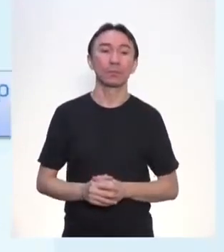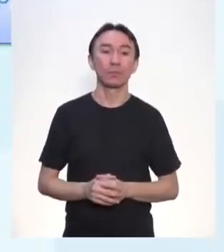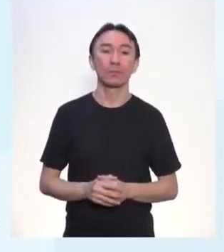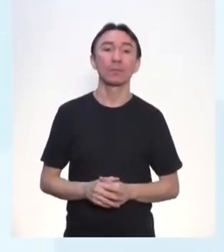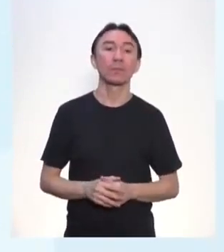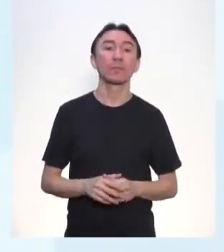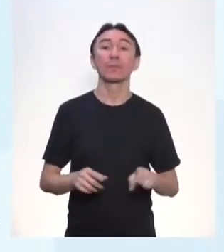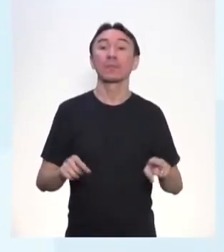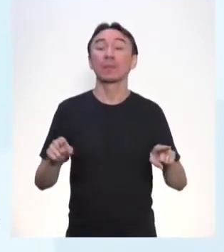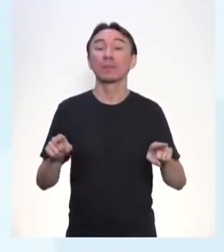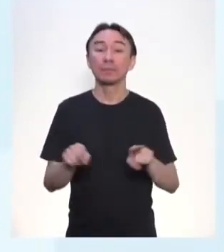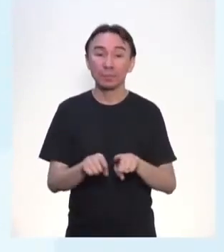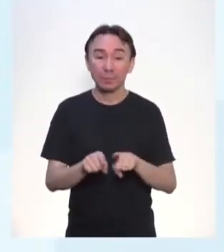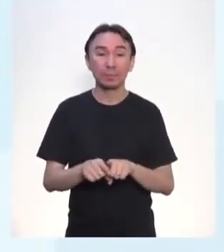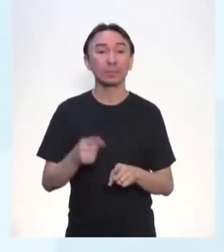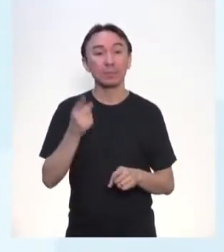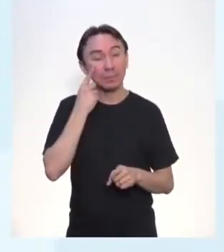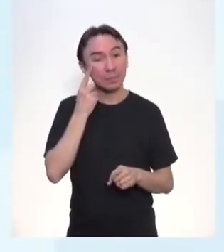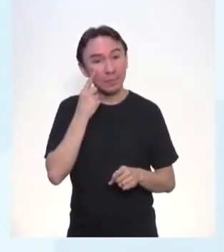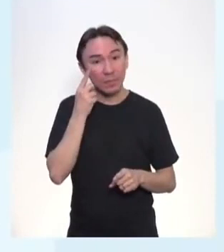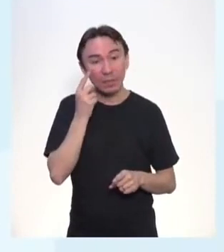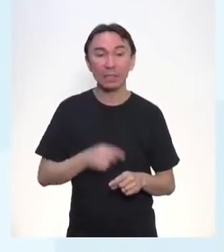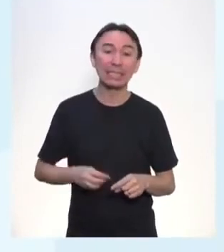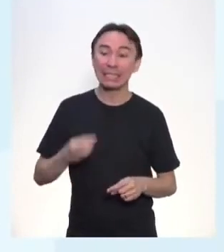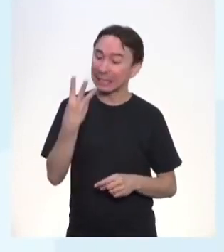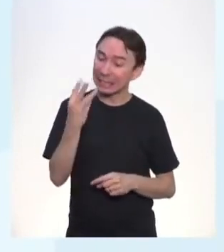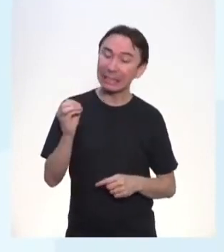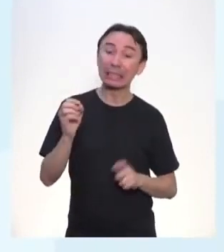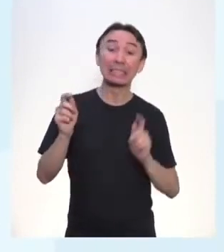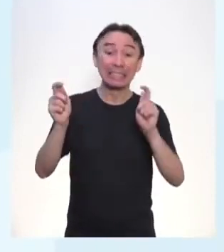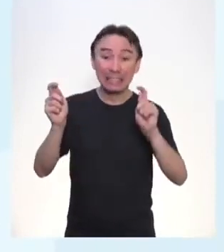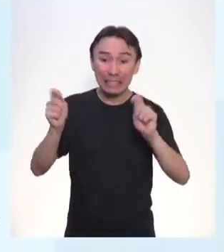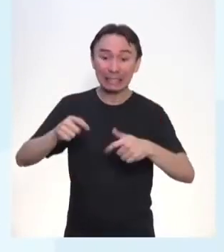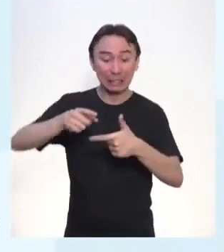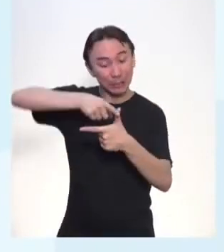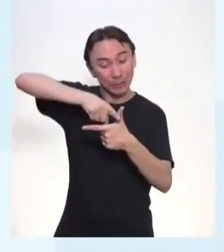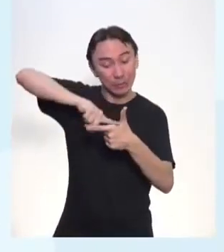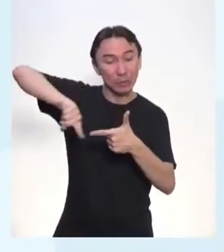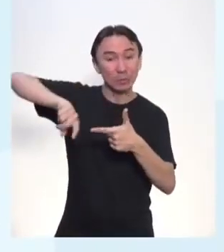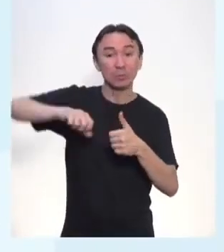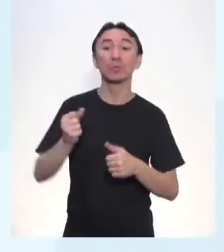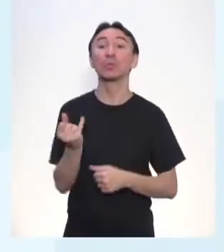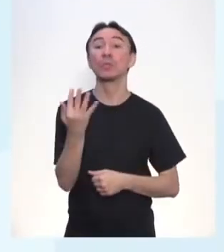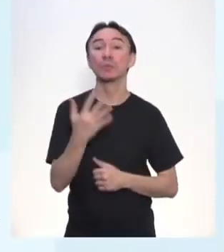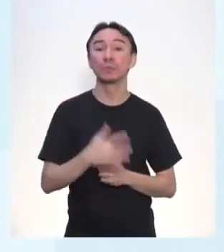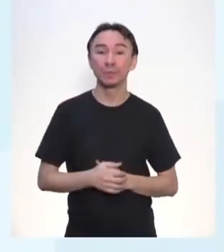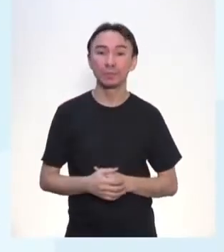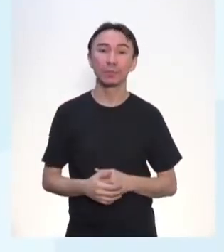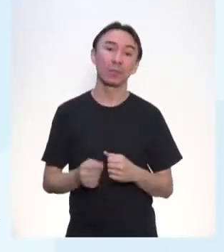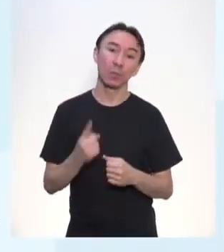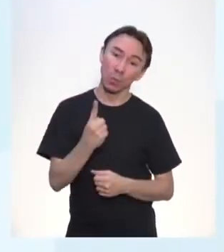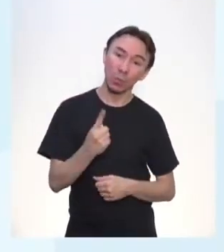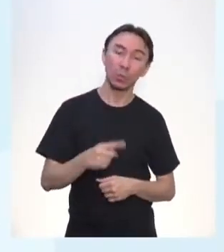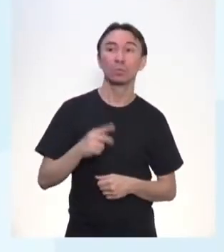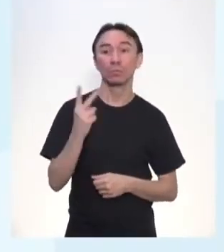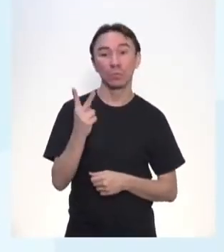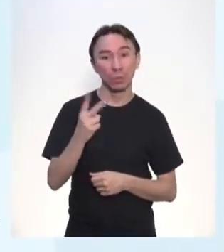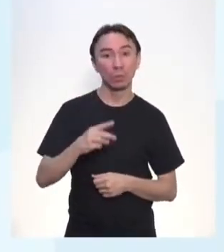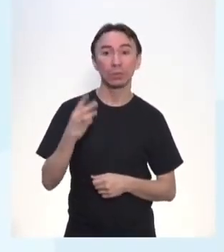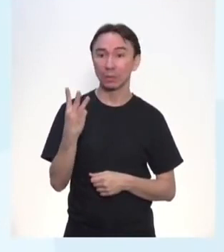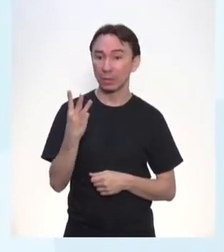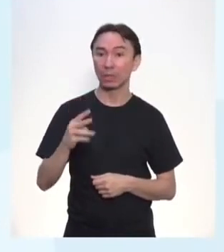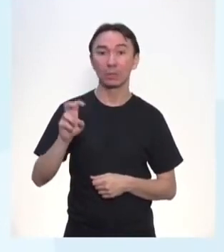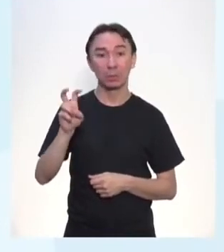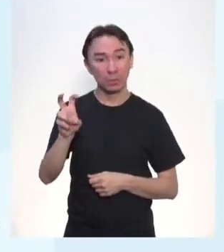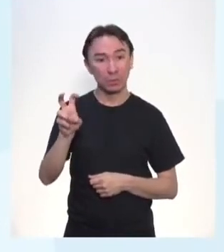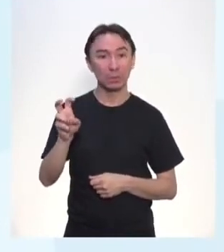vou observar, então, os divisores aí do 30, né? Então, o 30, os divisores eu vou ter 1, o 2, o 3, o